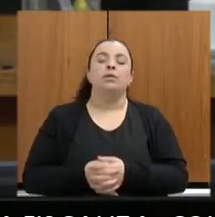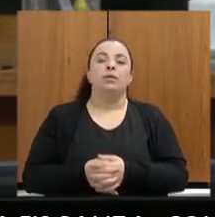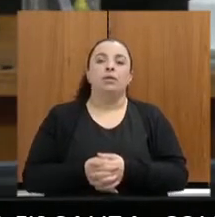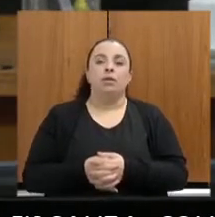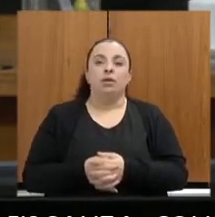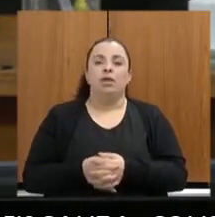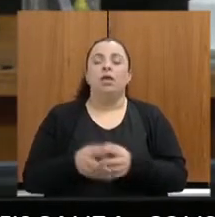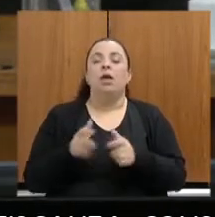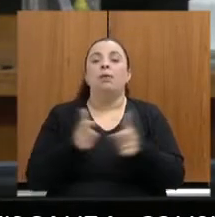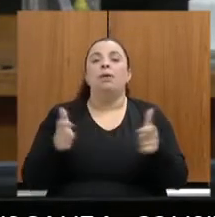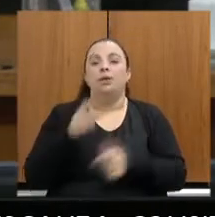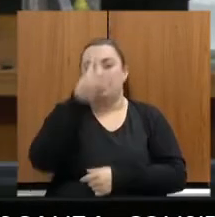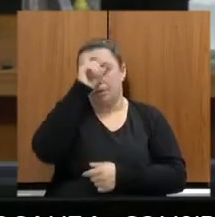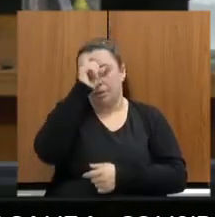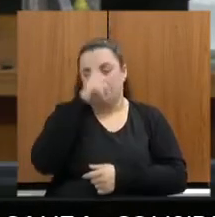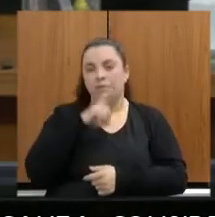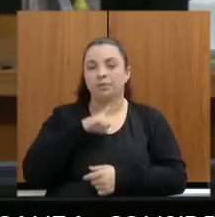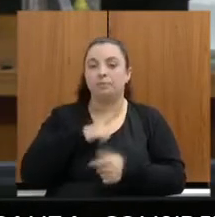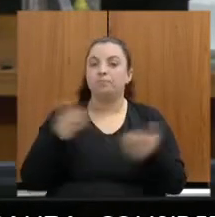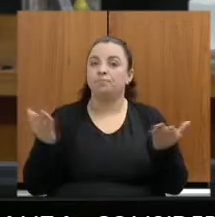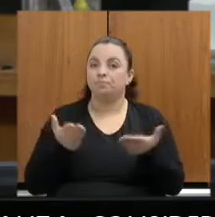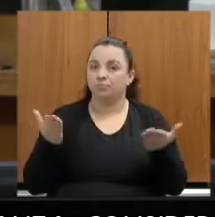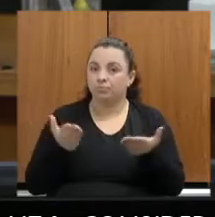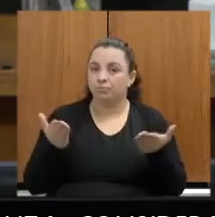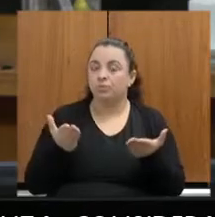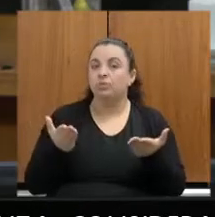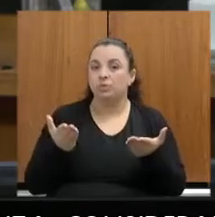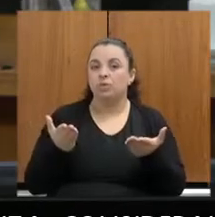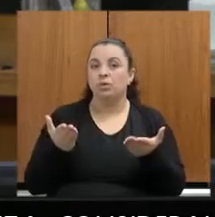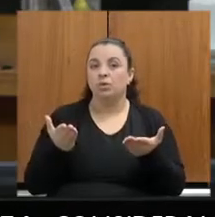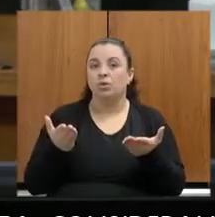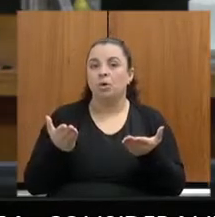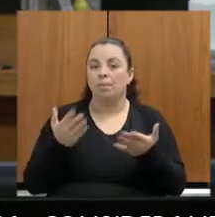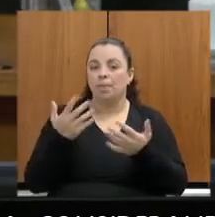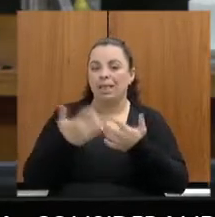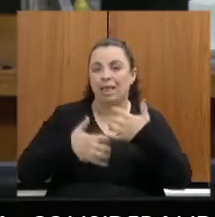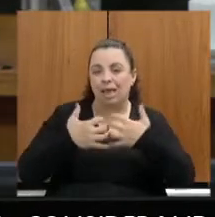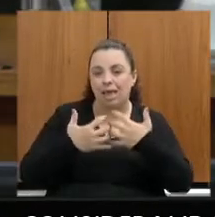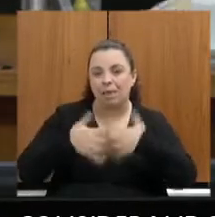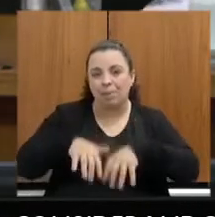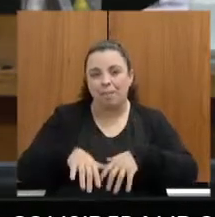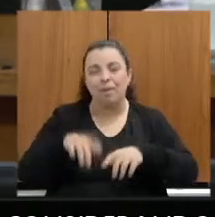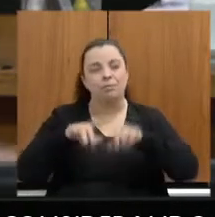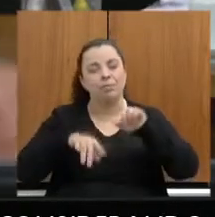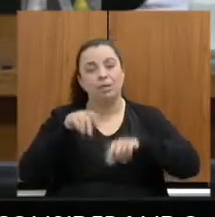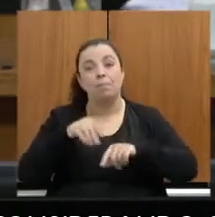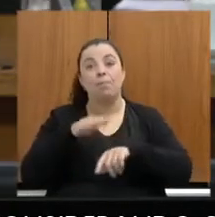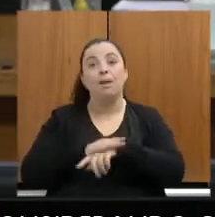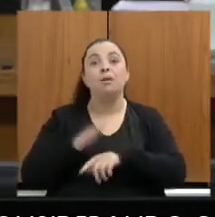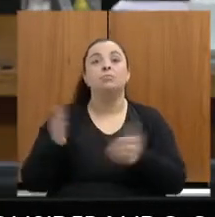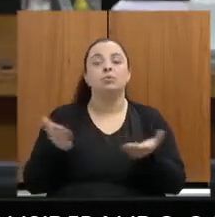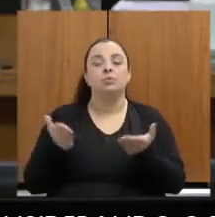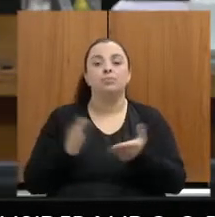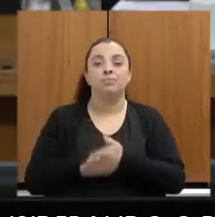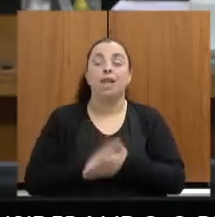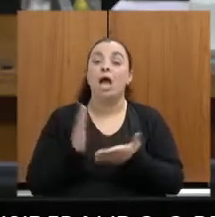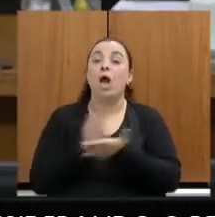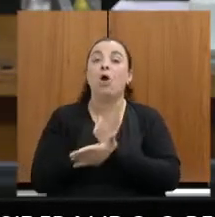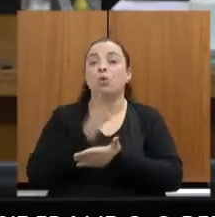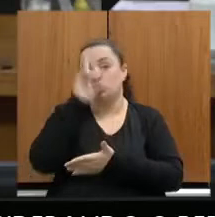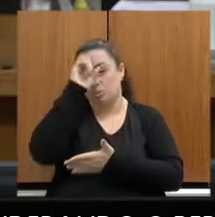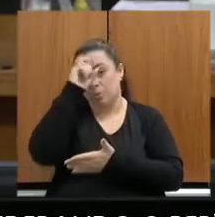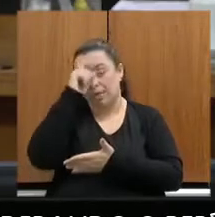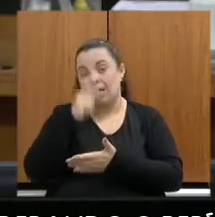rede mudando muito a até a sustentabilidade vamos lembra que algum a terceirizar um serviço